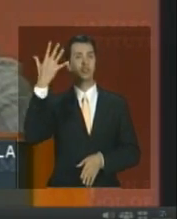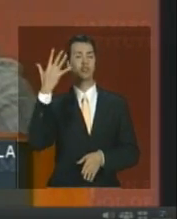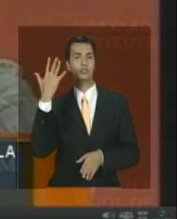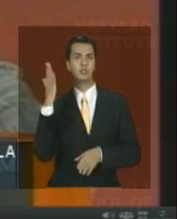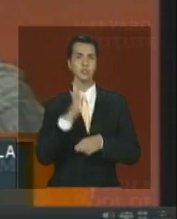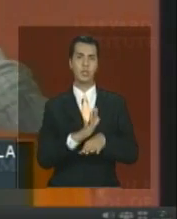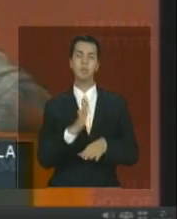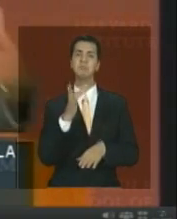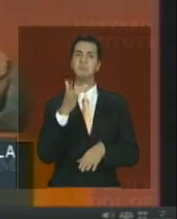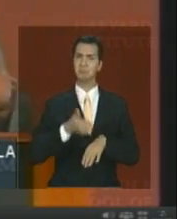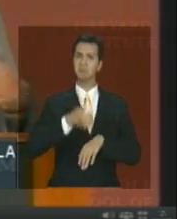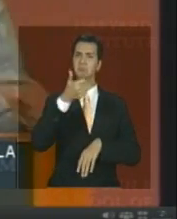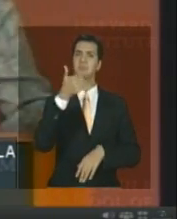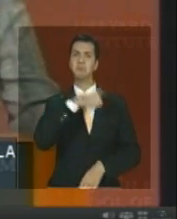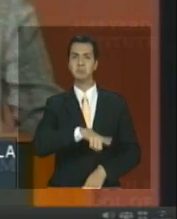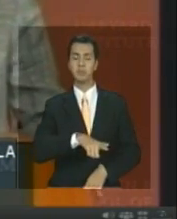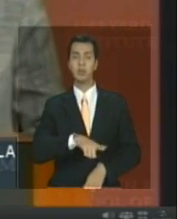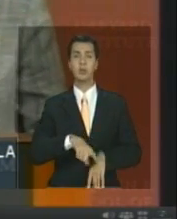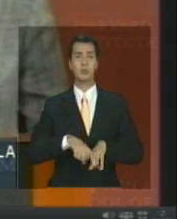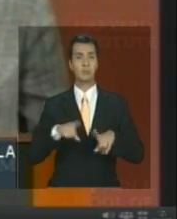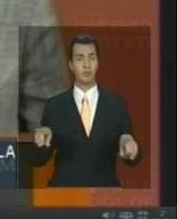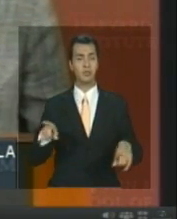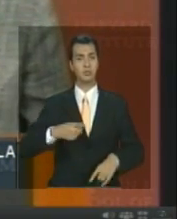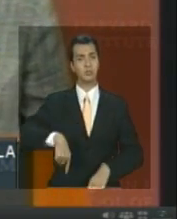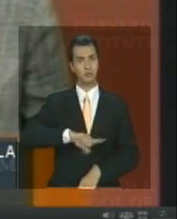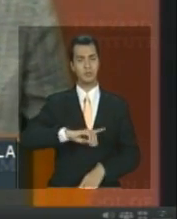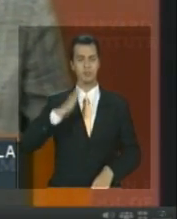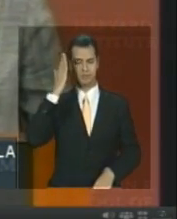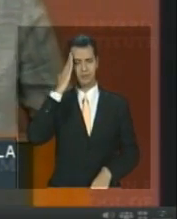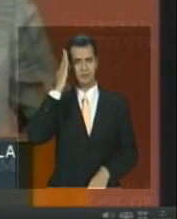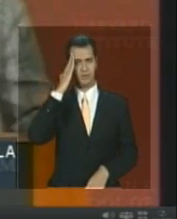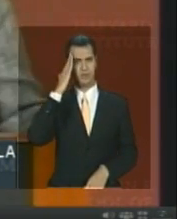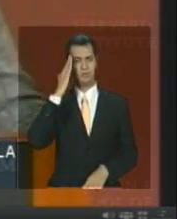situação, nós sabemos que ainda